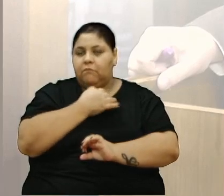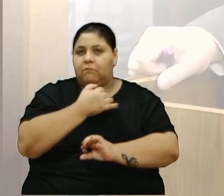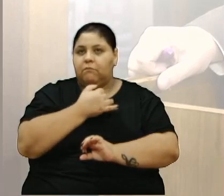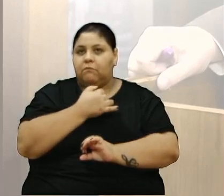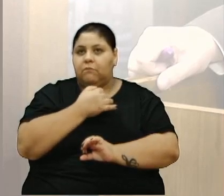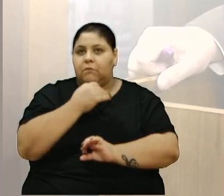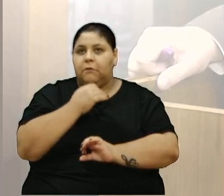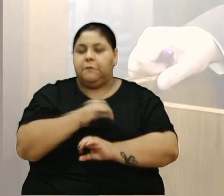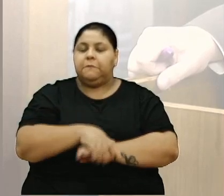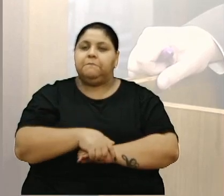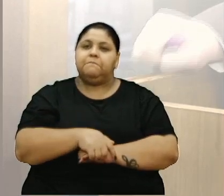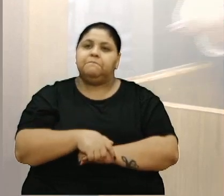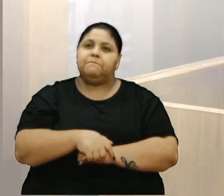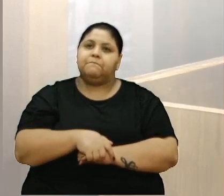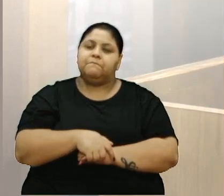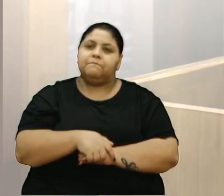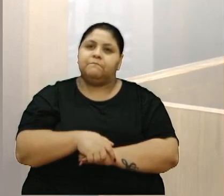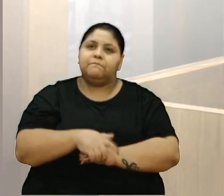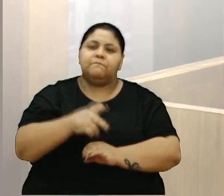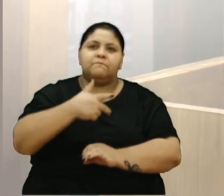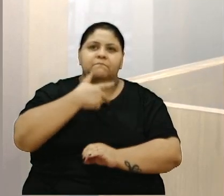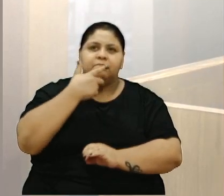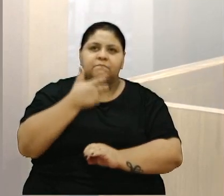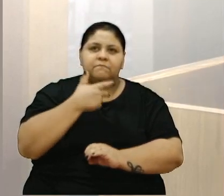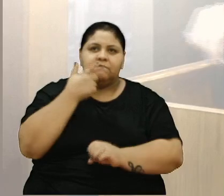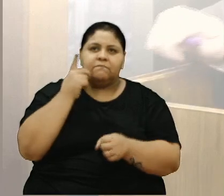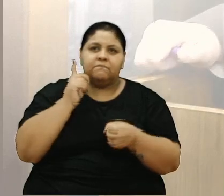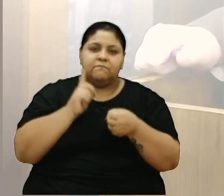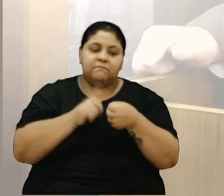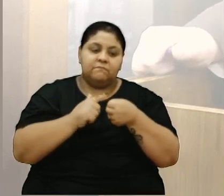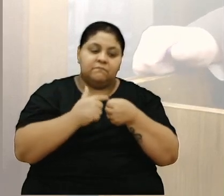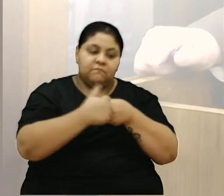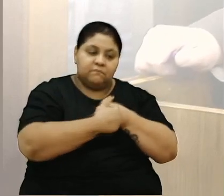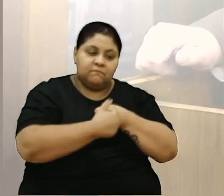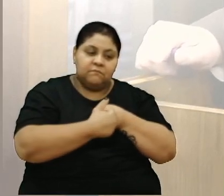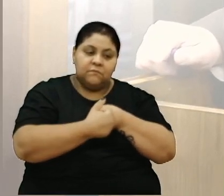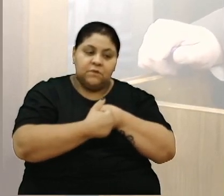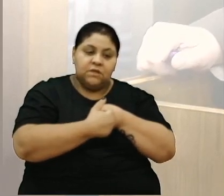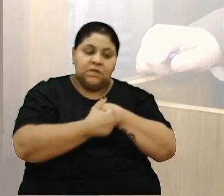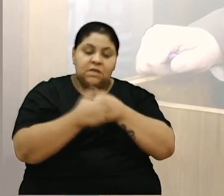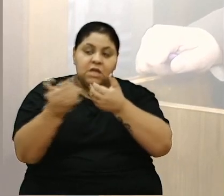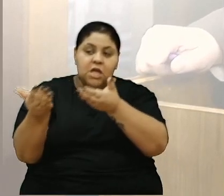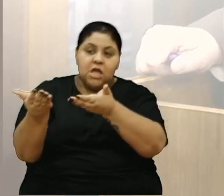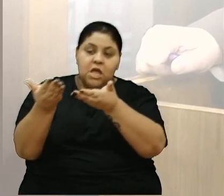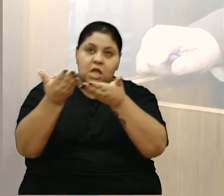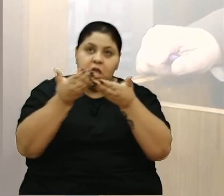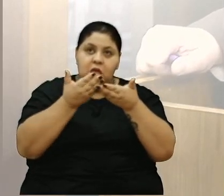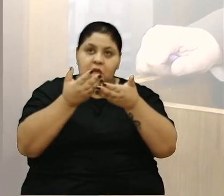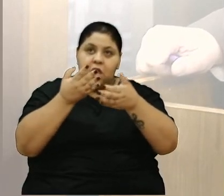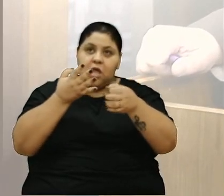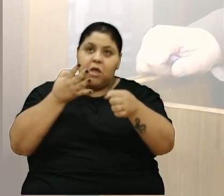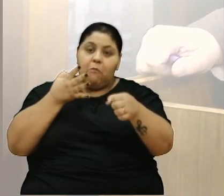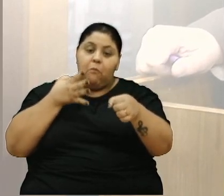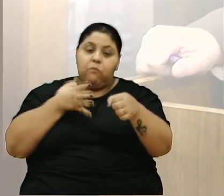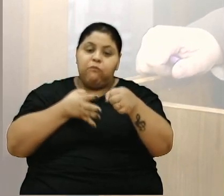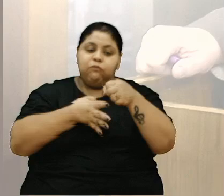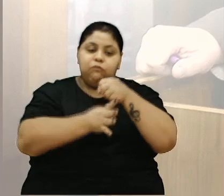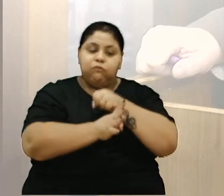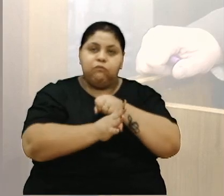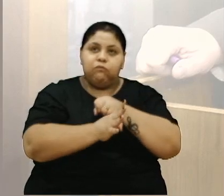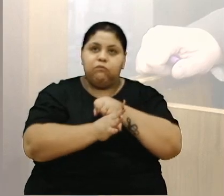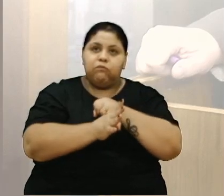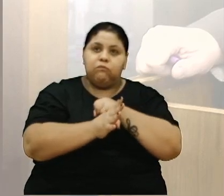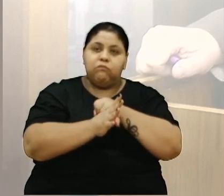País, obrigado. Estamos falando de uma cidade que está recebendo migração de gaúchos e